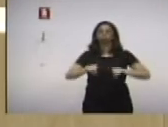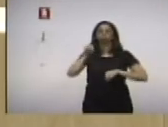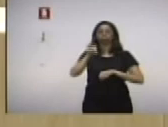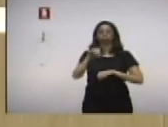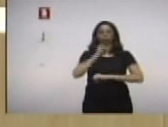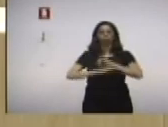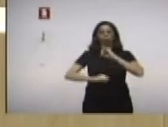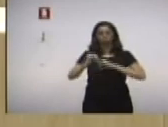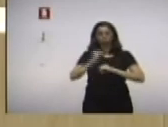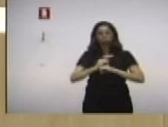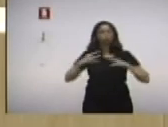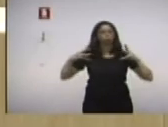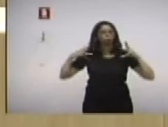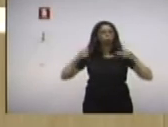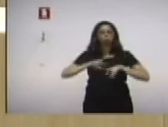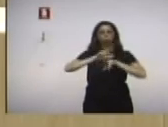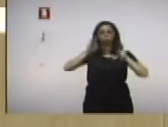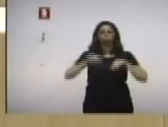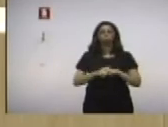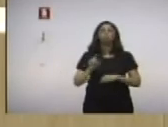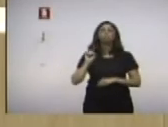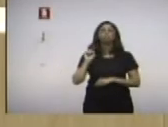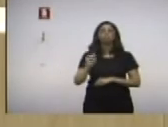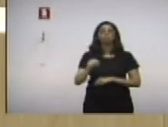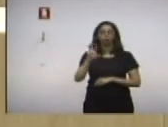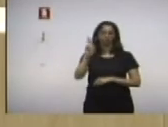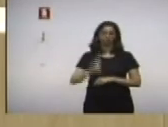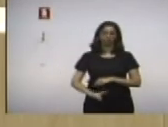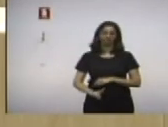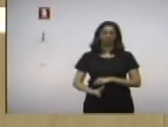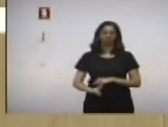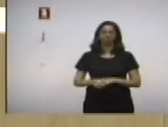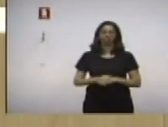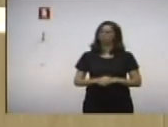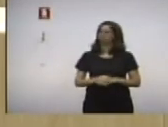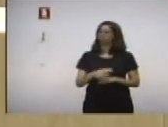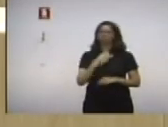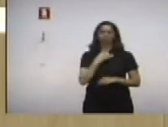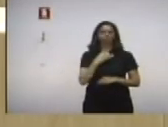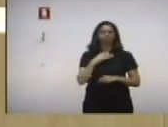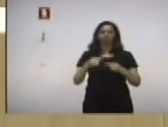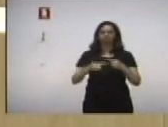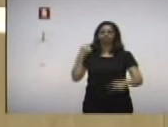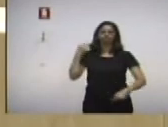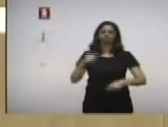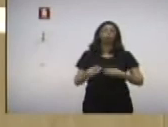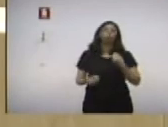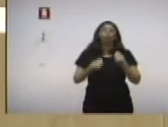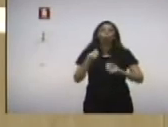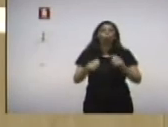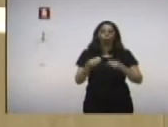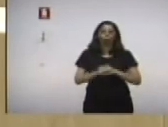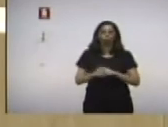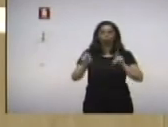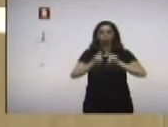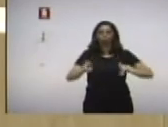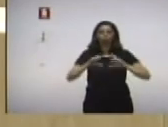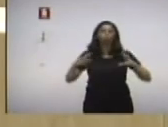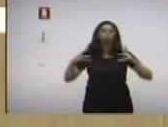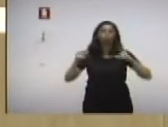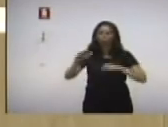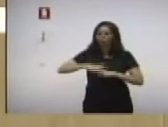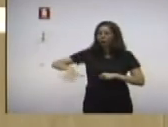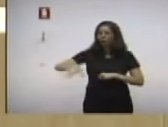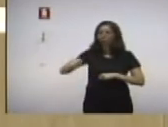da rede de ensino r$ 1000 r$ 1000 é inviável para em a ação da rede